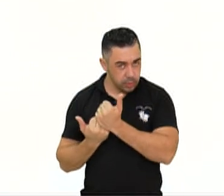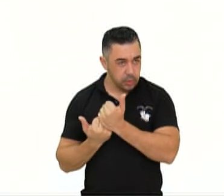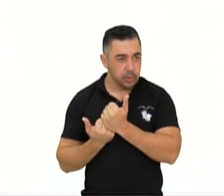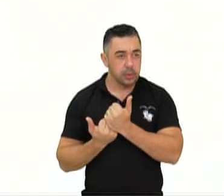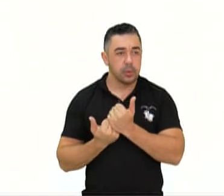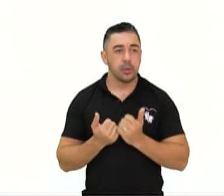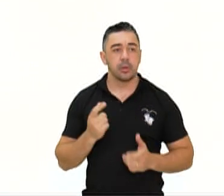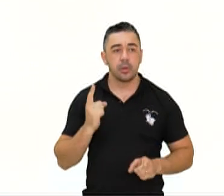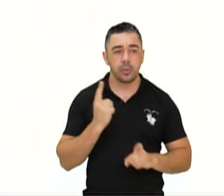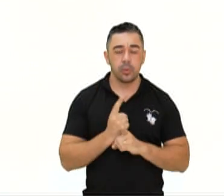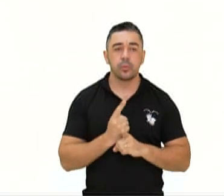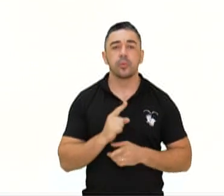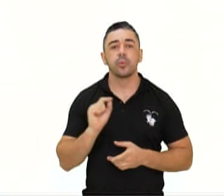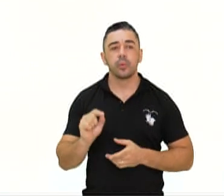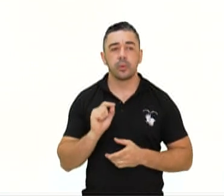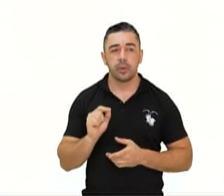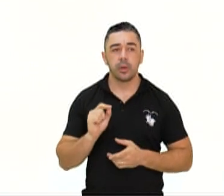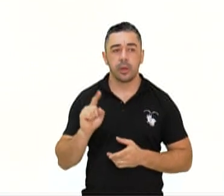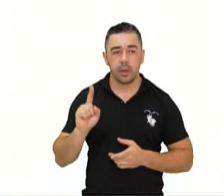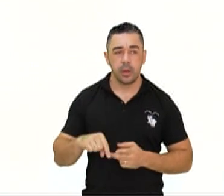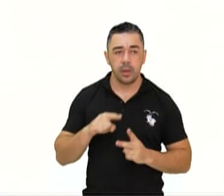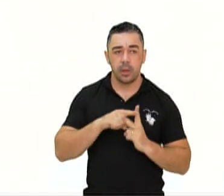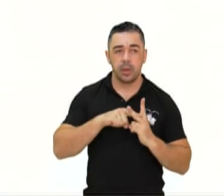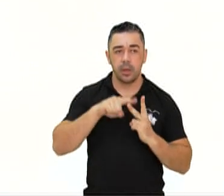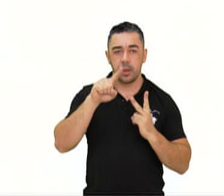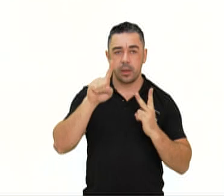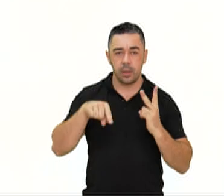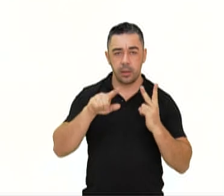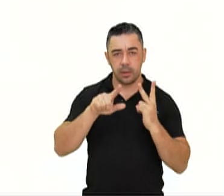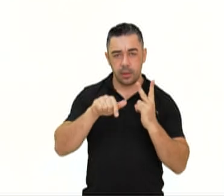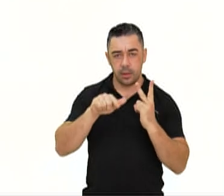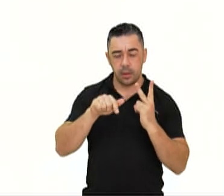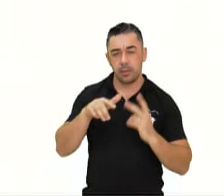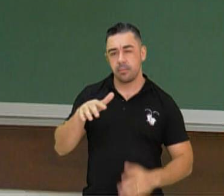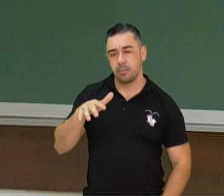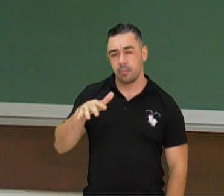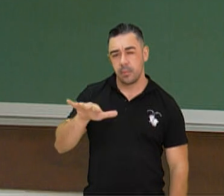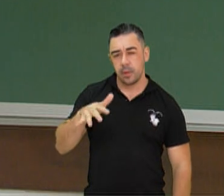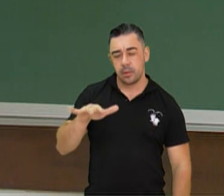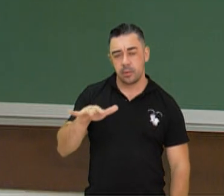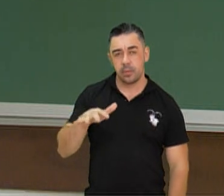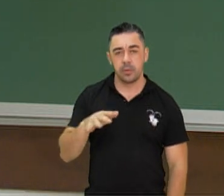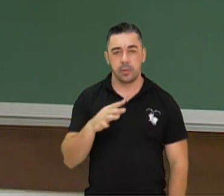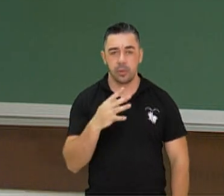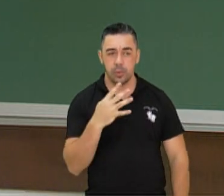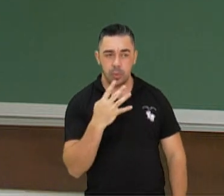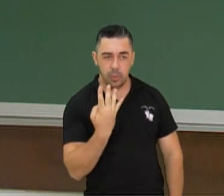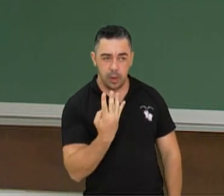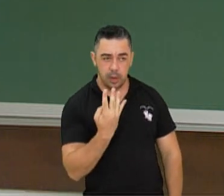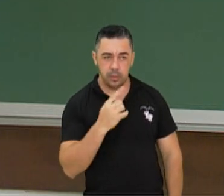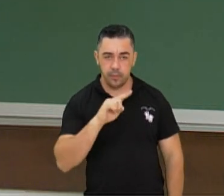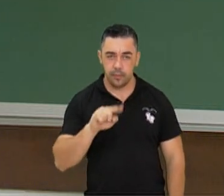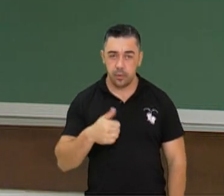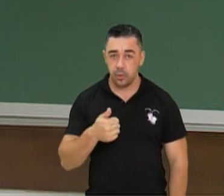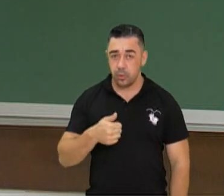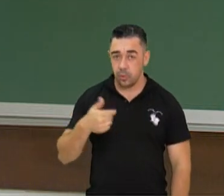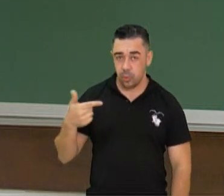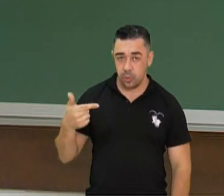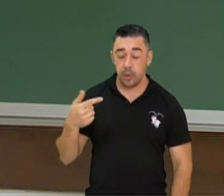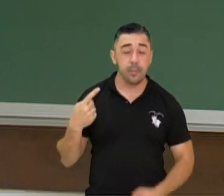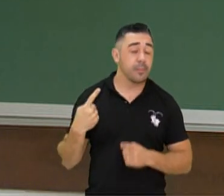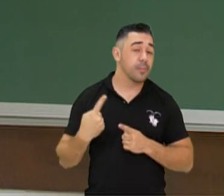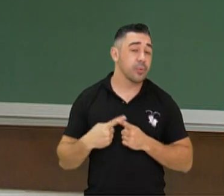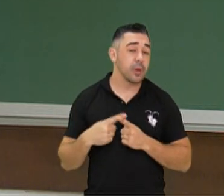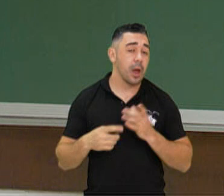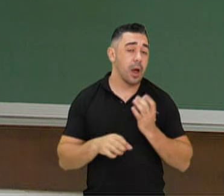teorema de Pitágoras, eu chego de que a geratriz mede raiz quadrada de 17. E eu calculei um valor aproximado, por